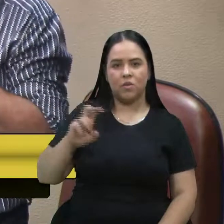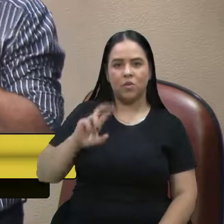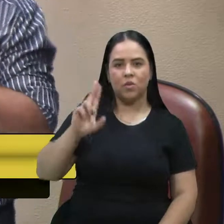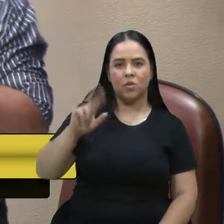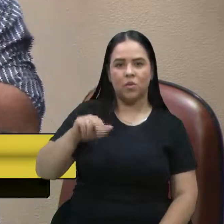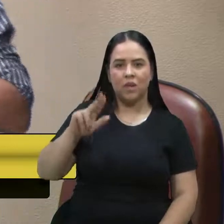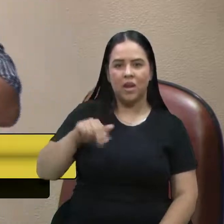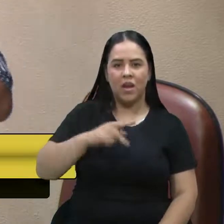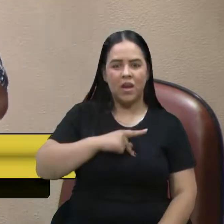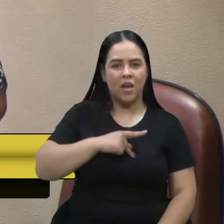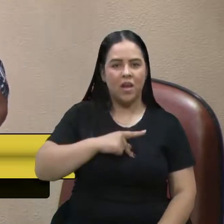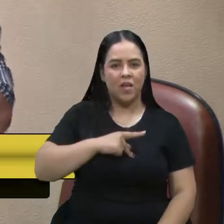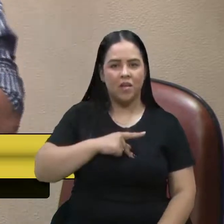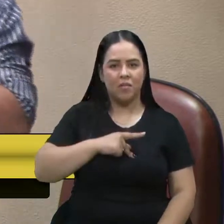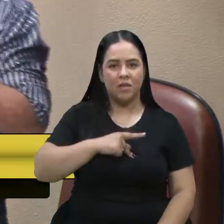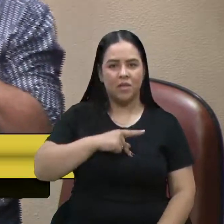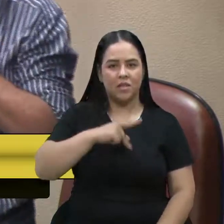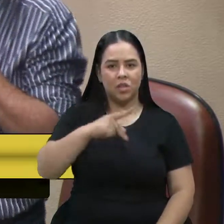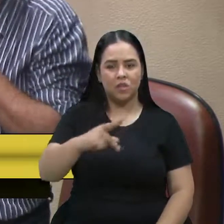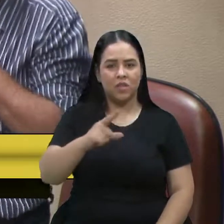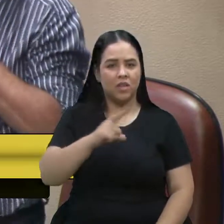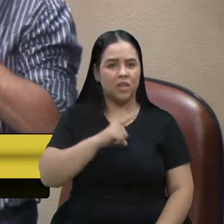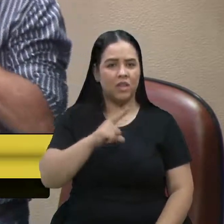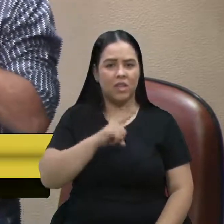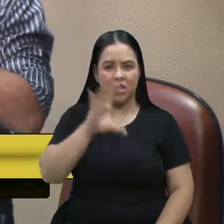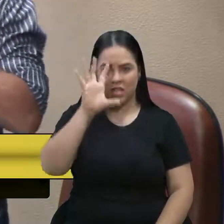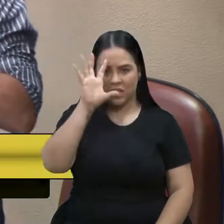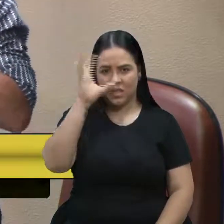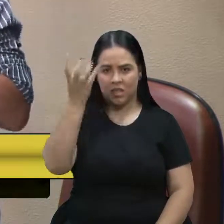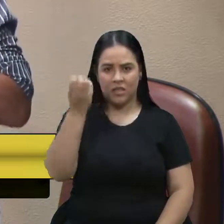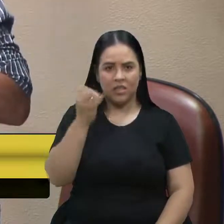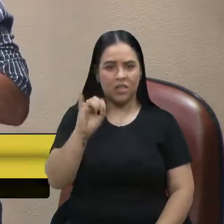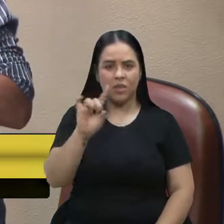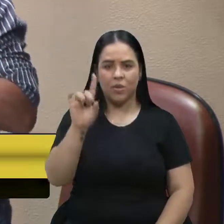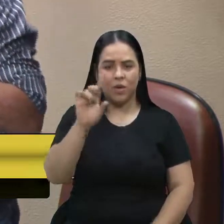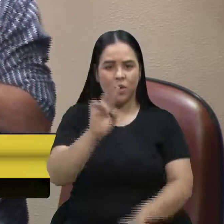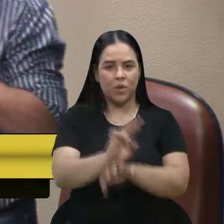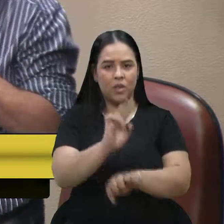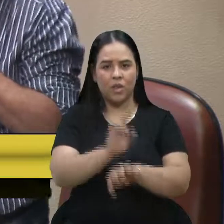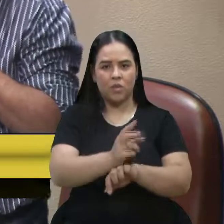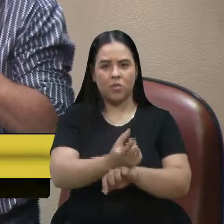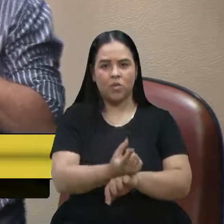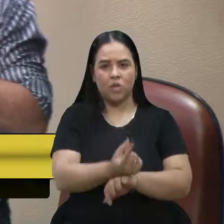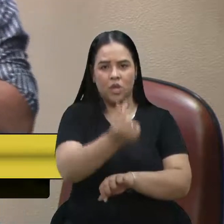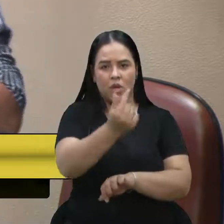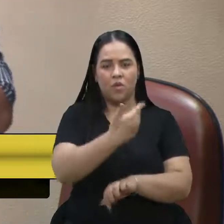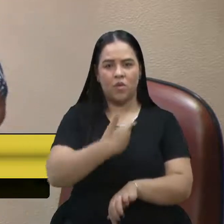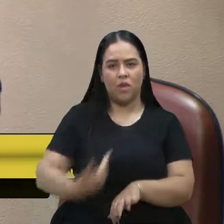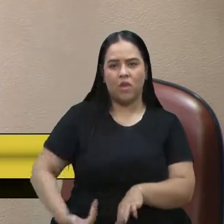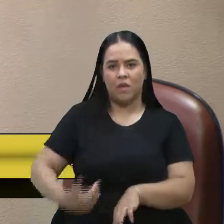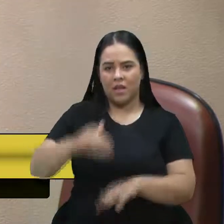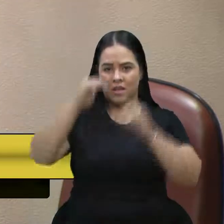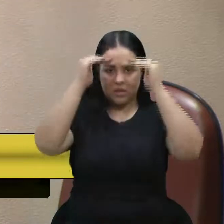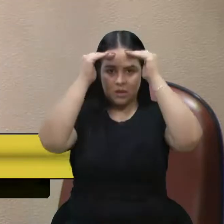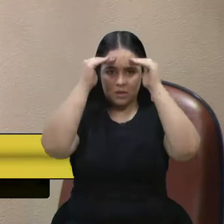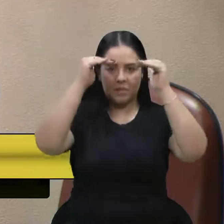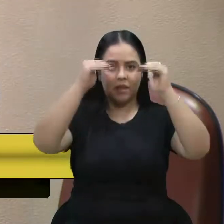presidente vai tomar qualquer decisão que não seja de cuidar do dinheiro público, de respeitar